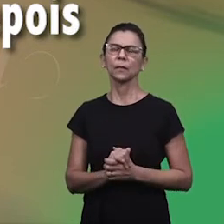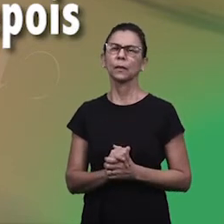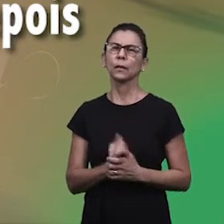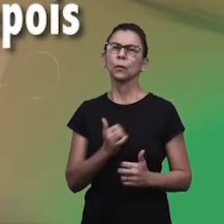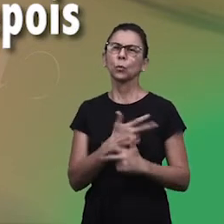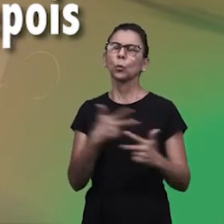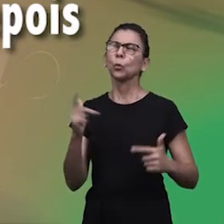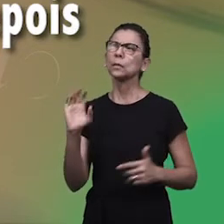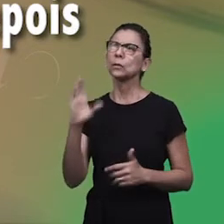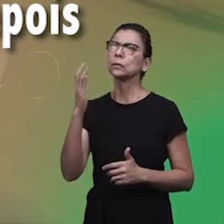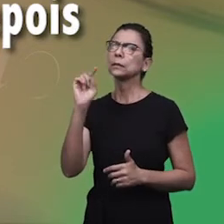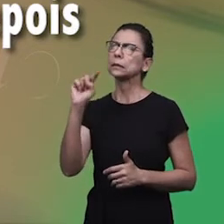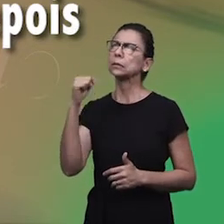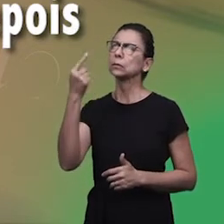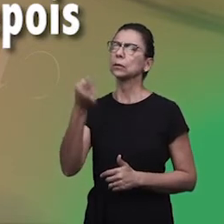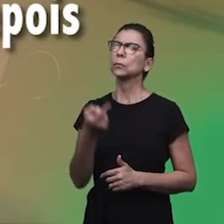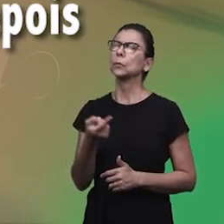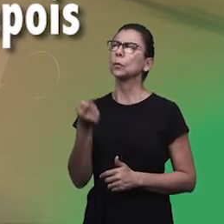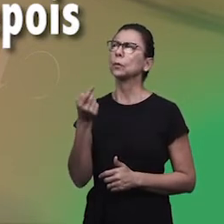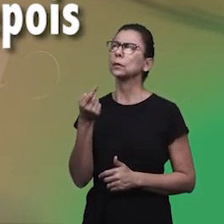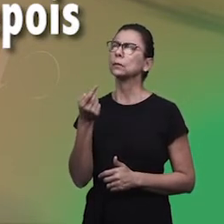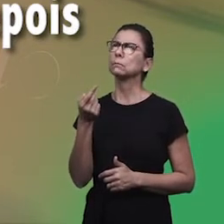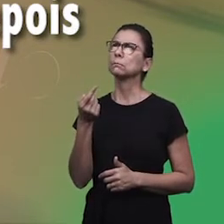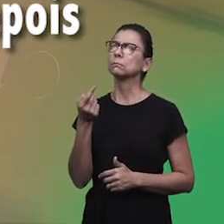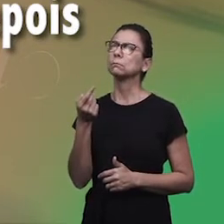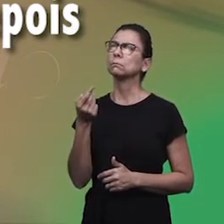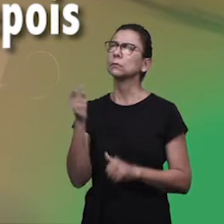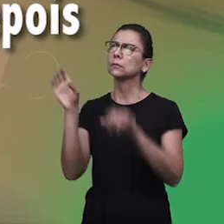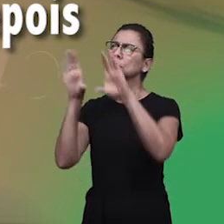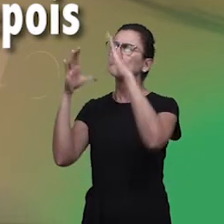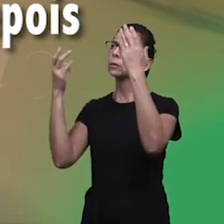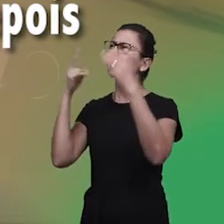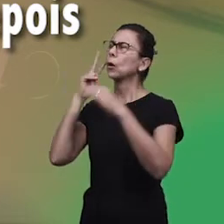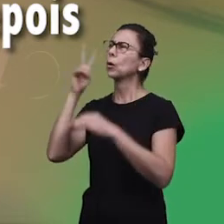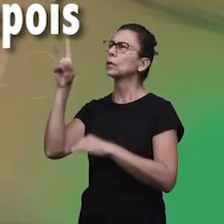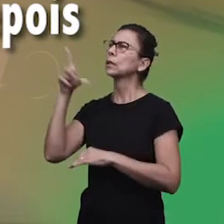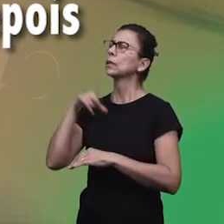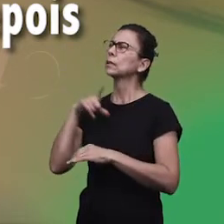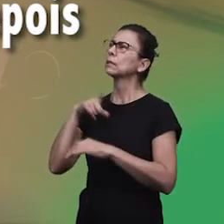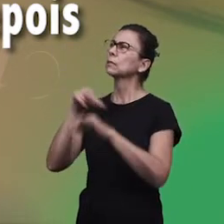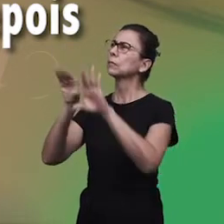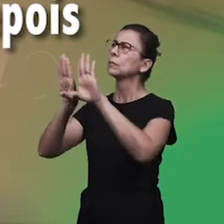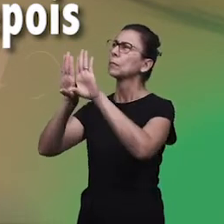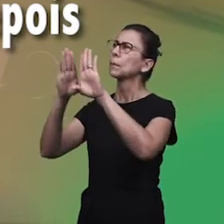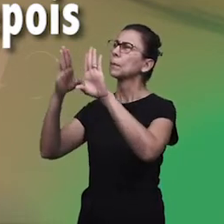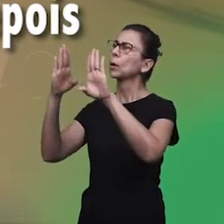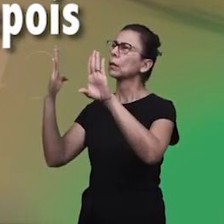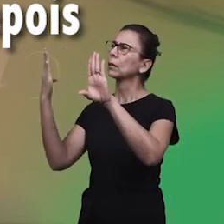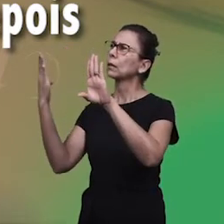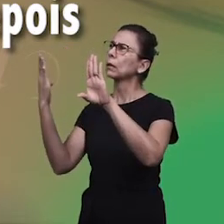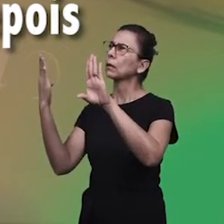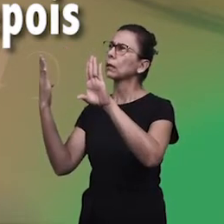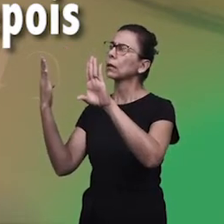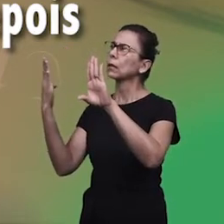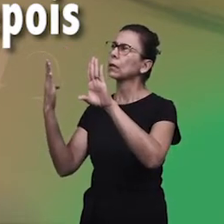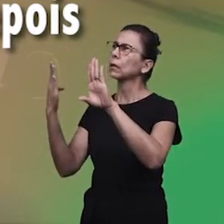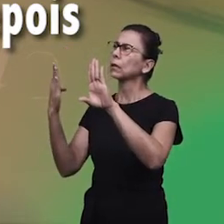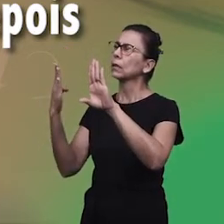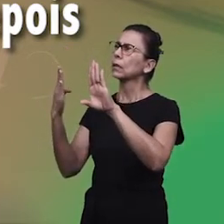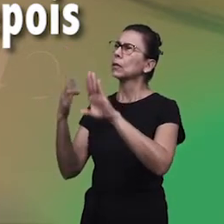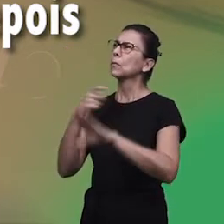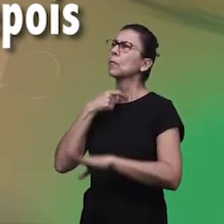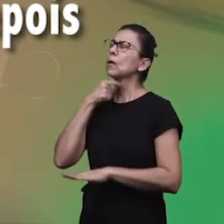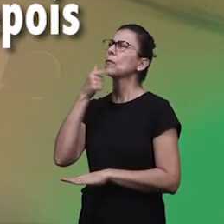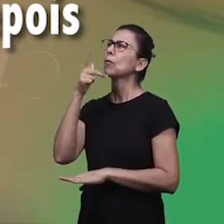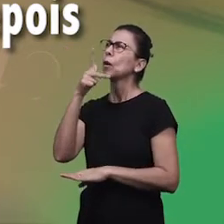destas coisas, olhei, e eis que estava uma porta aberta no céu. E a primeira voz, que como